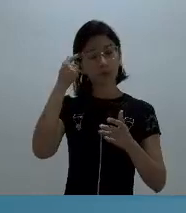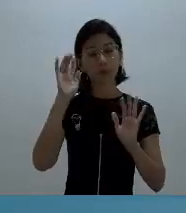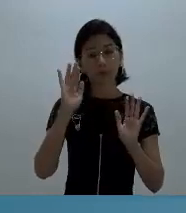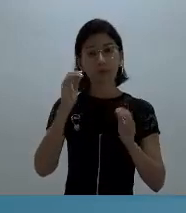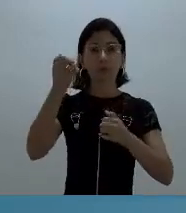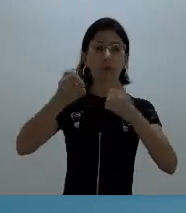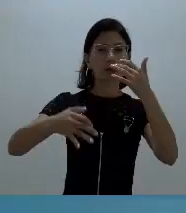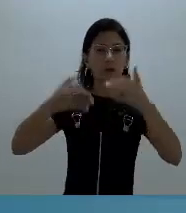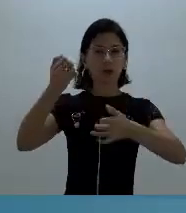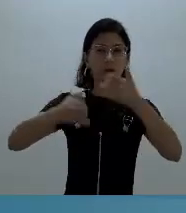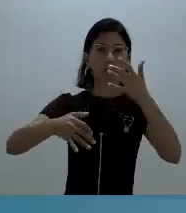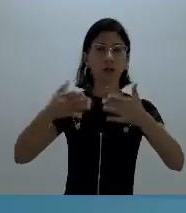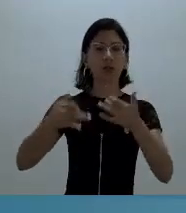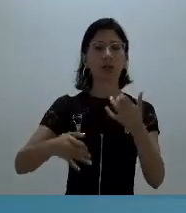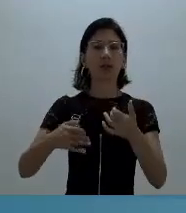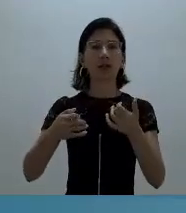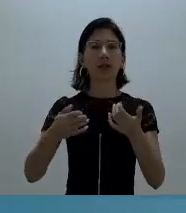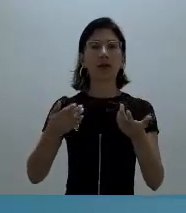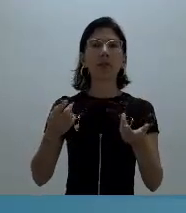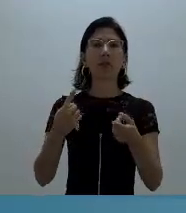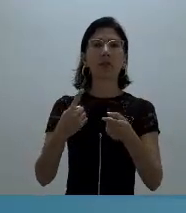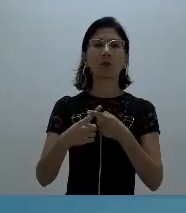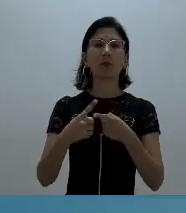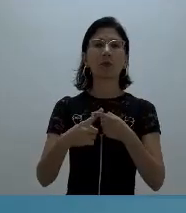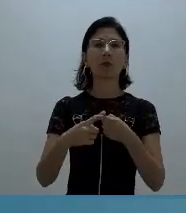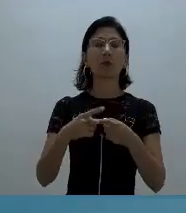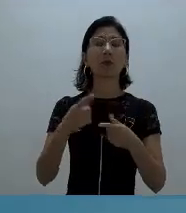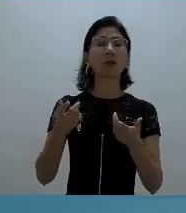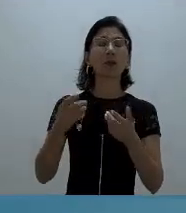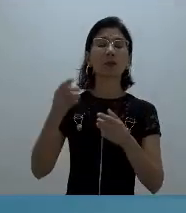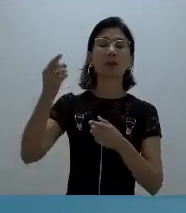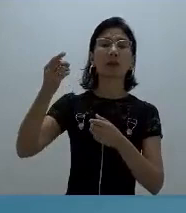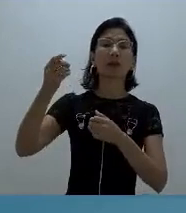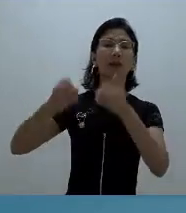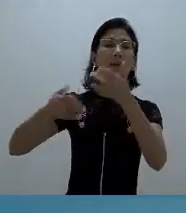A vice-presidência não é como essa questão, é apenas da